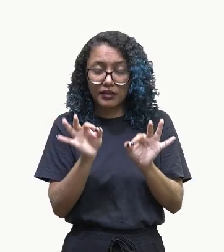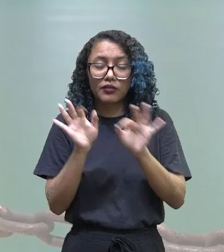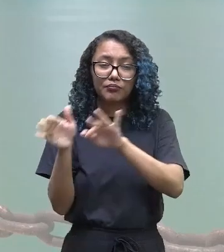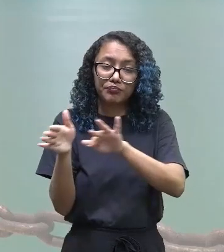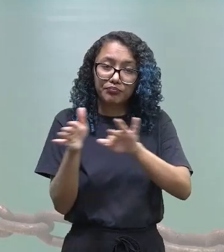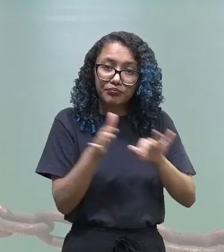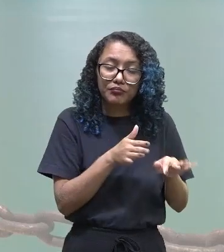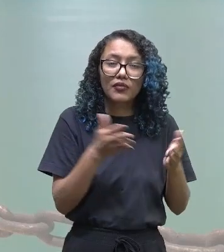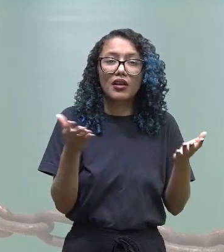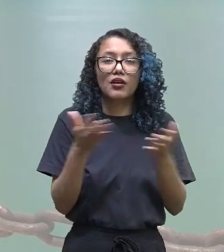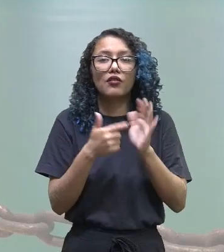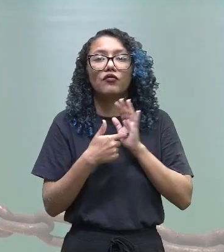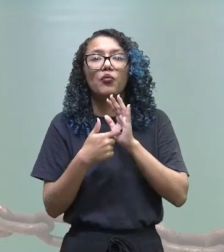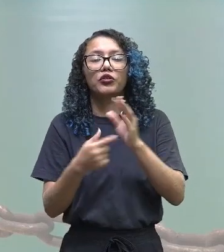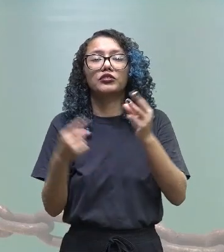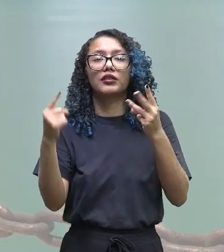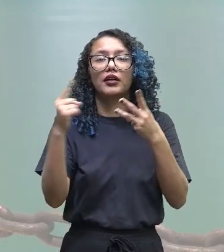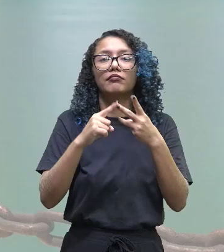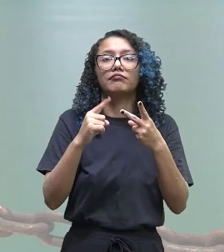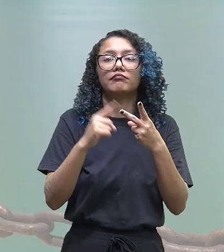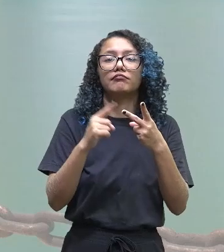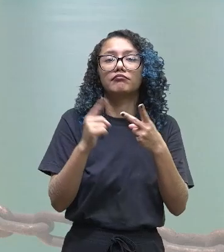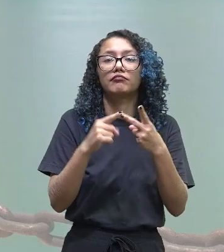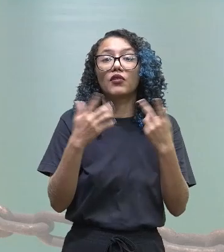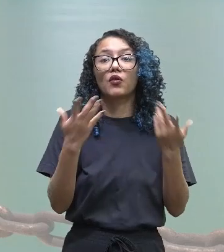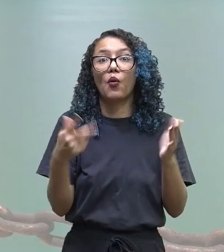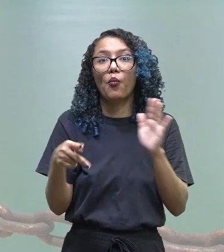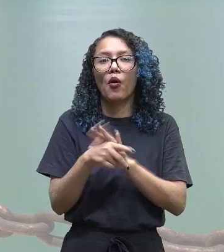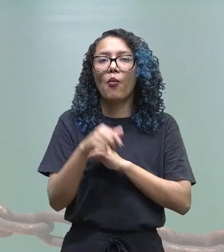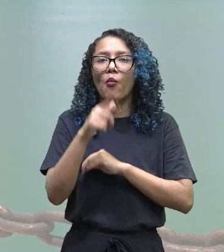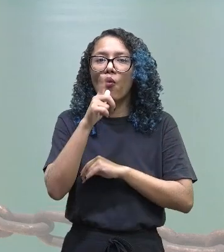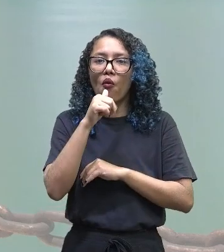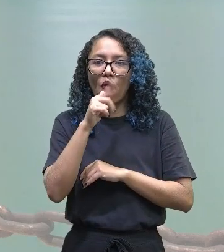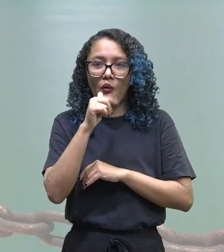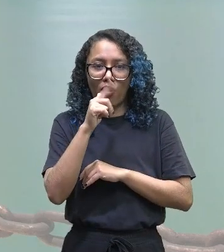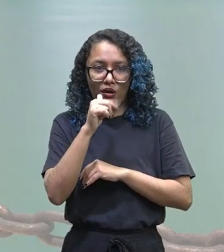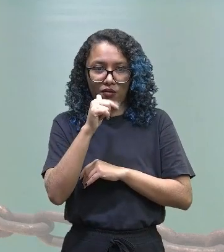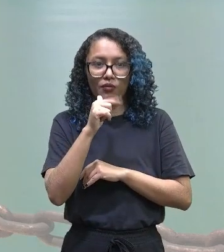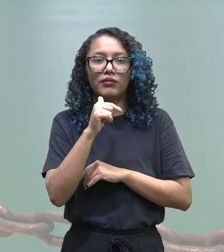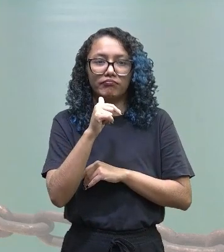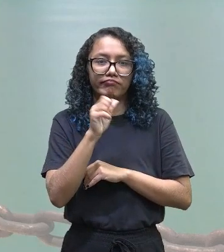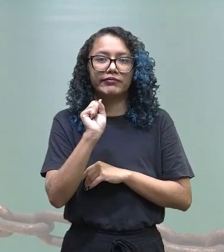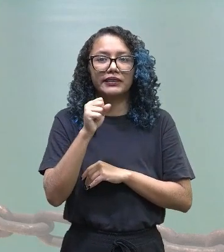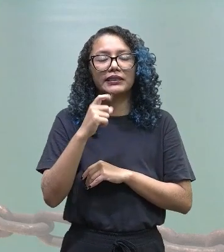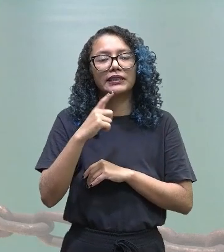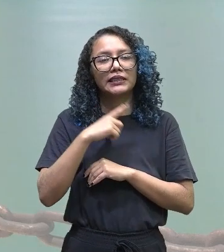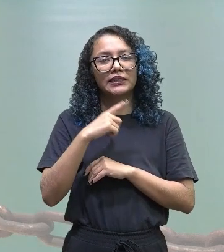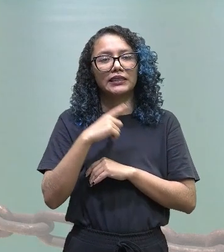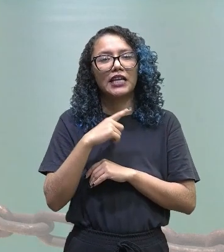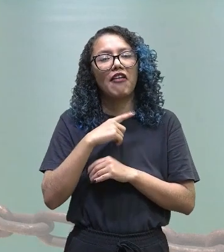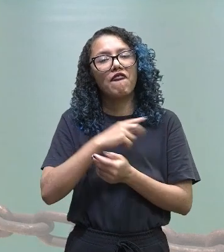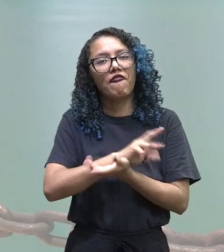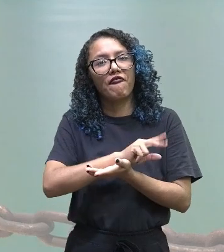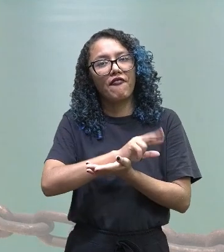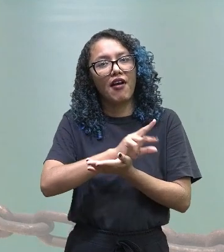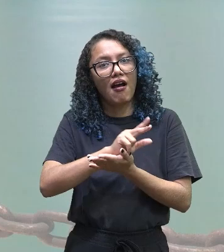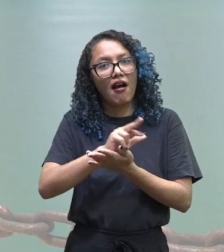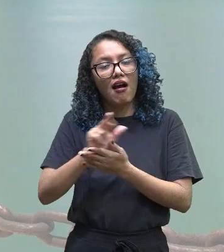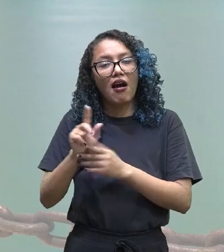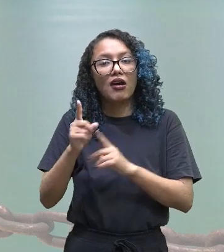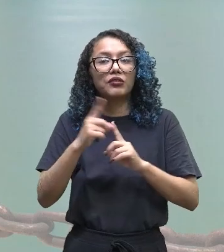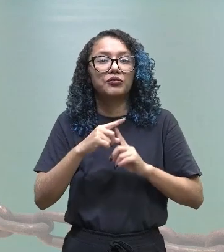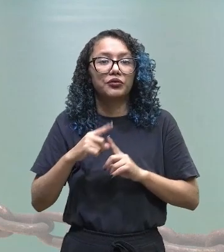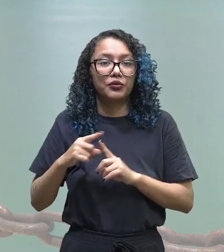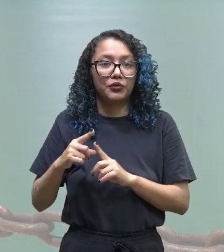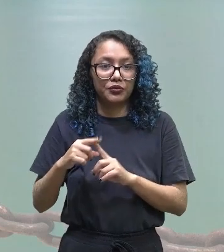de transporte que vão por el agua. Então, nós temos sim diversos meios de transporte que a